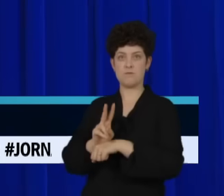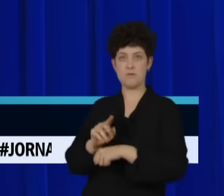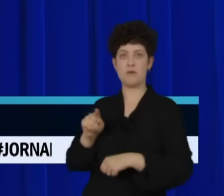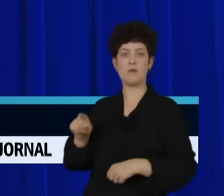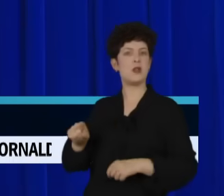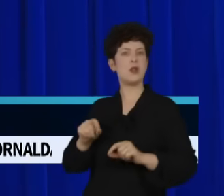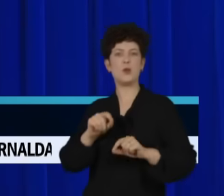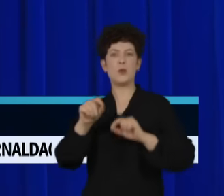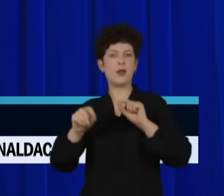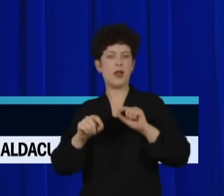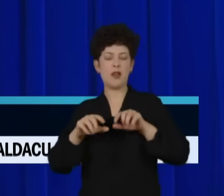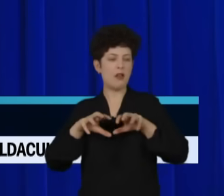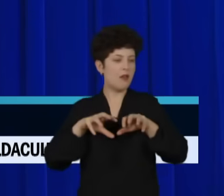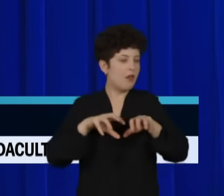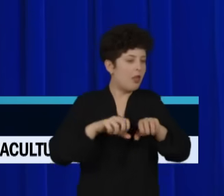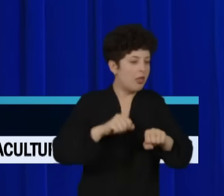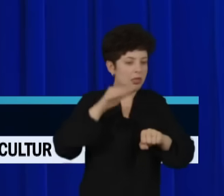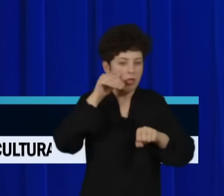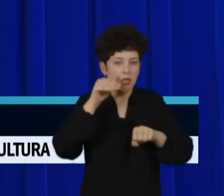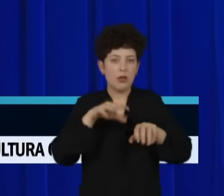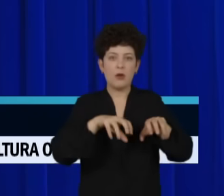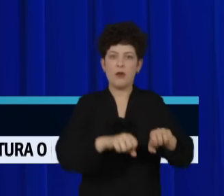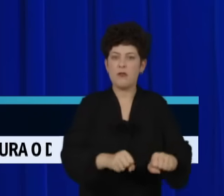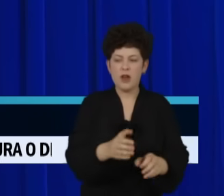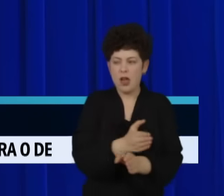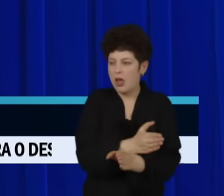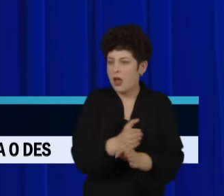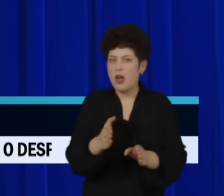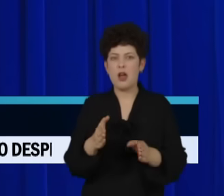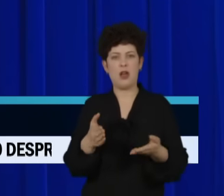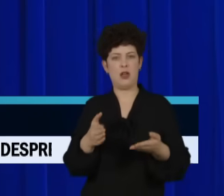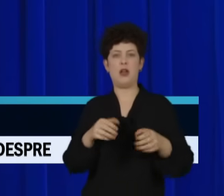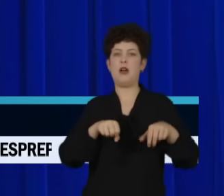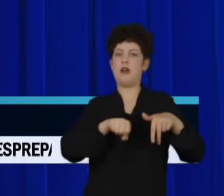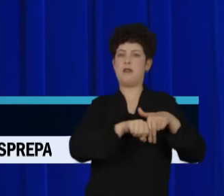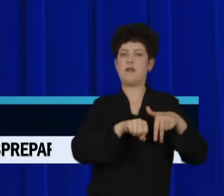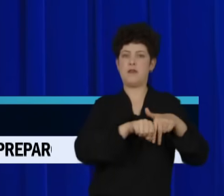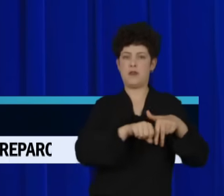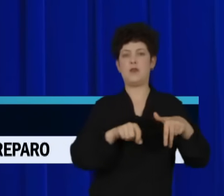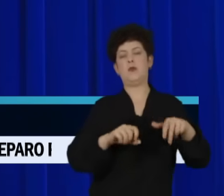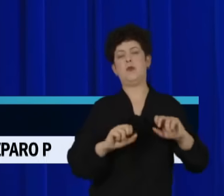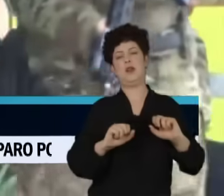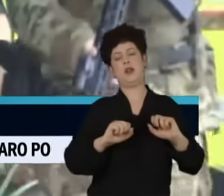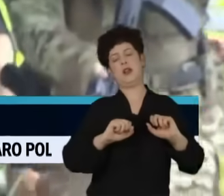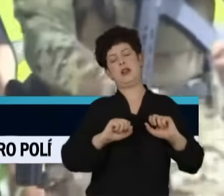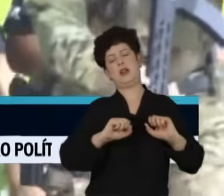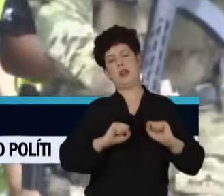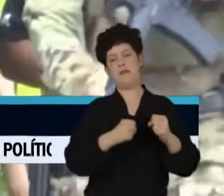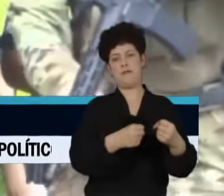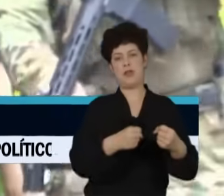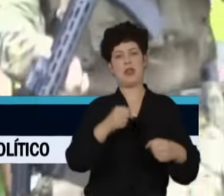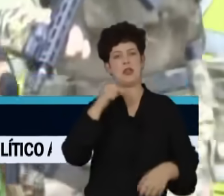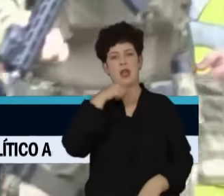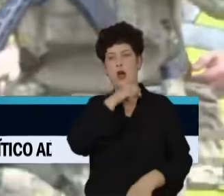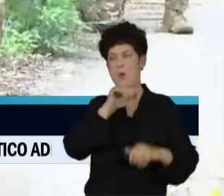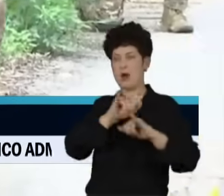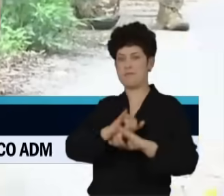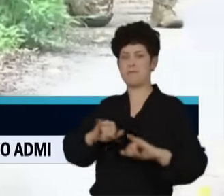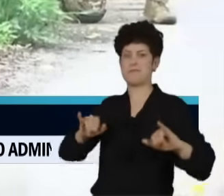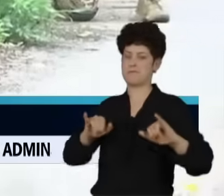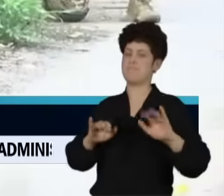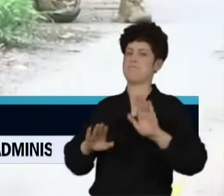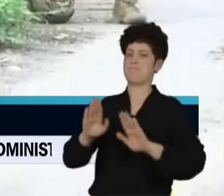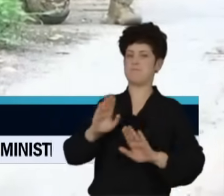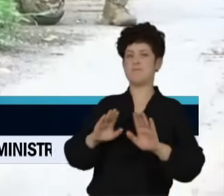gravemente a soberania territorial de nosso país", respondeu o porta-voz do Ministério da Defesa de Taiwan. A reação chinesa